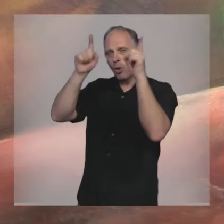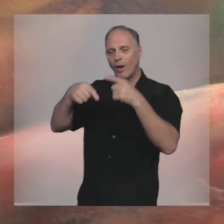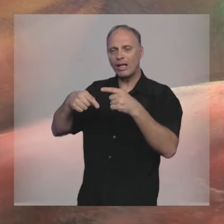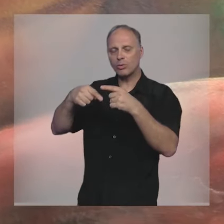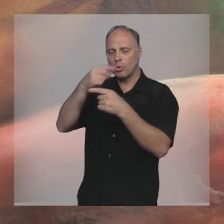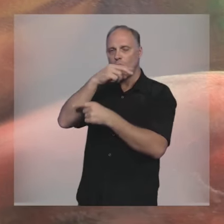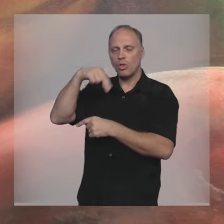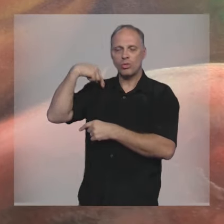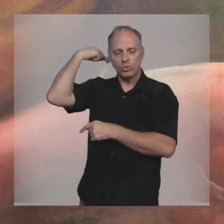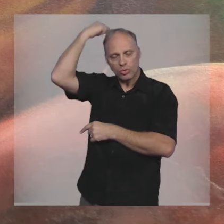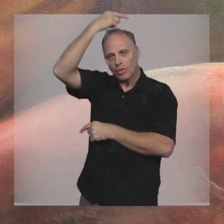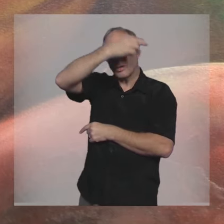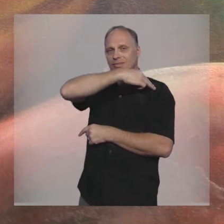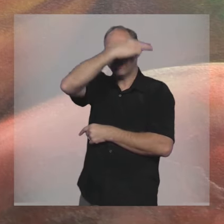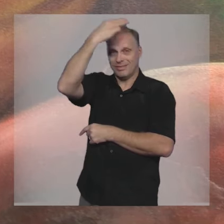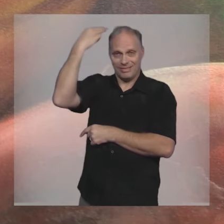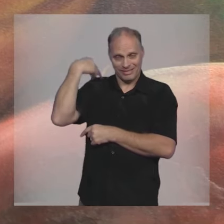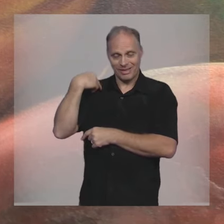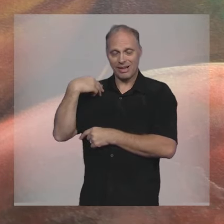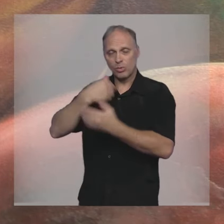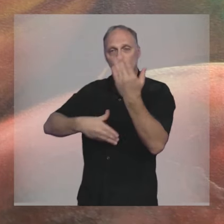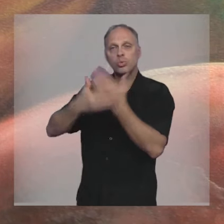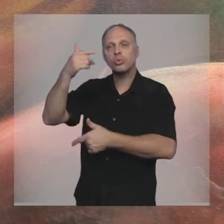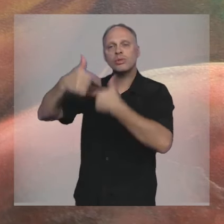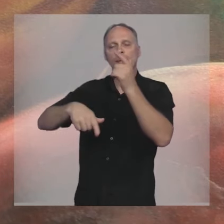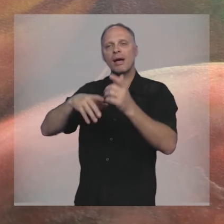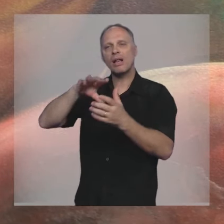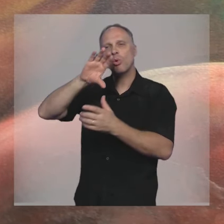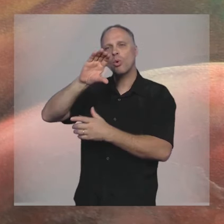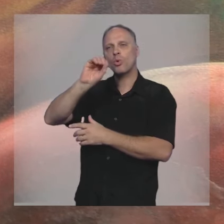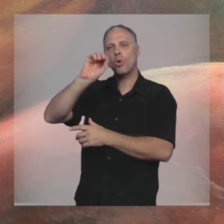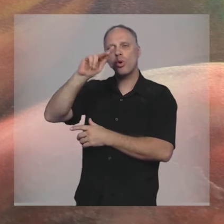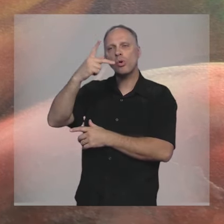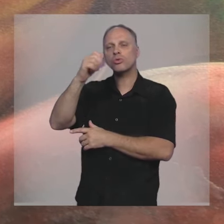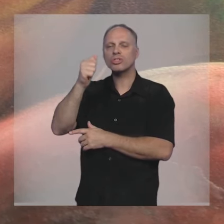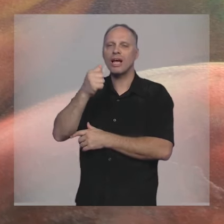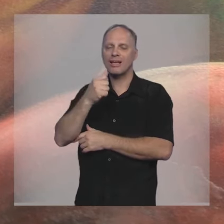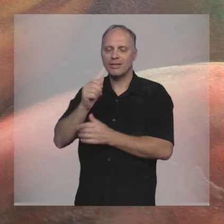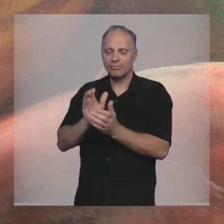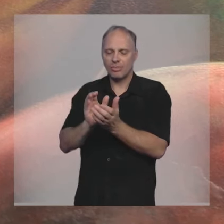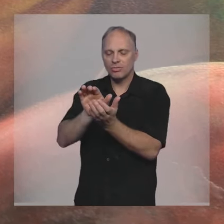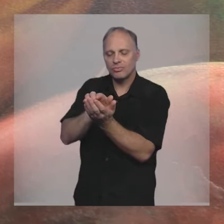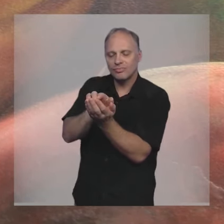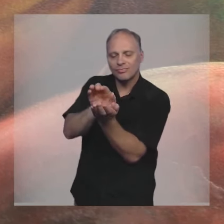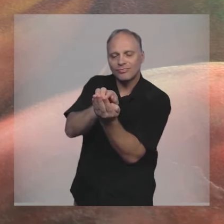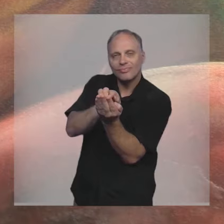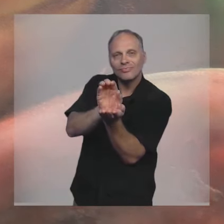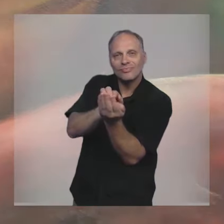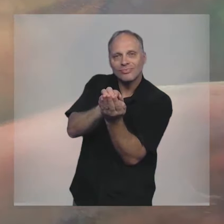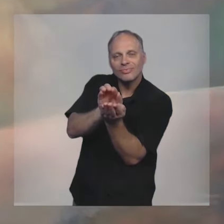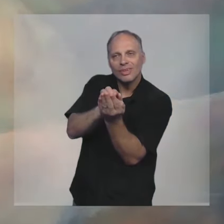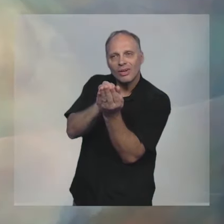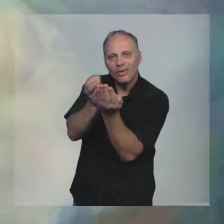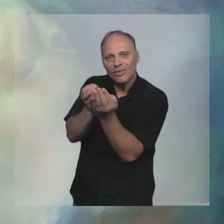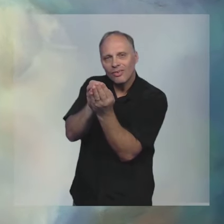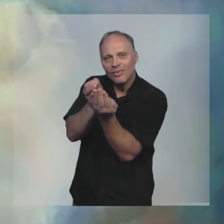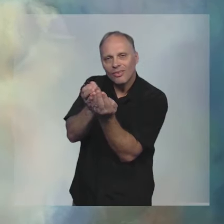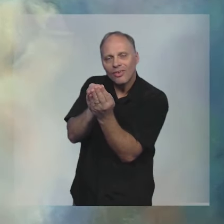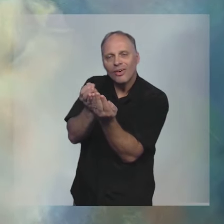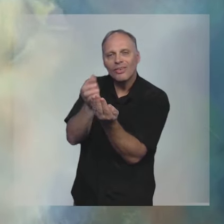Senhora, é tudo trabalho de conchas. Eu trabalhei 6 a 7 anos com conchas, porque a concha me